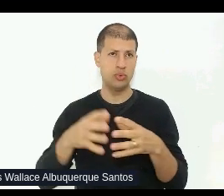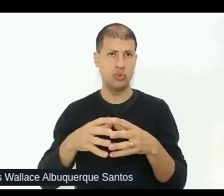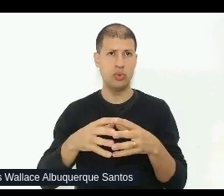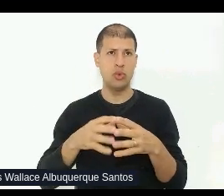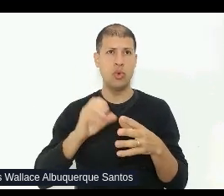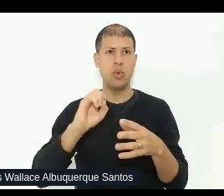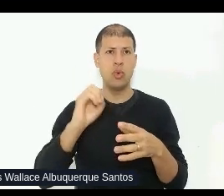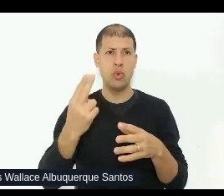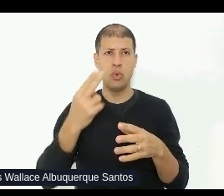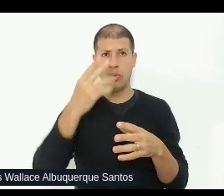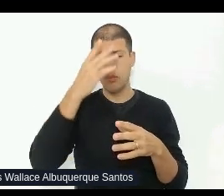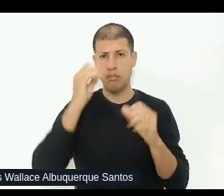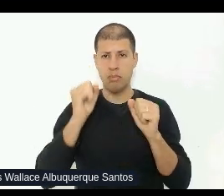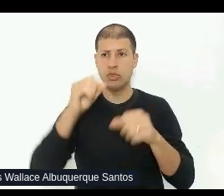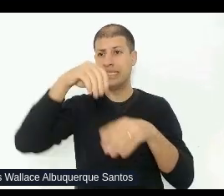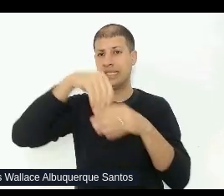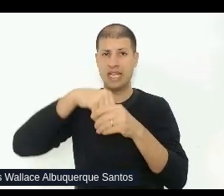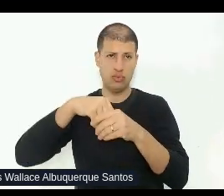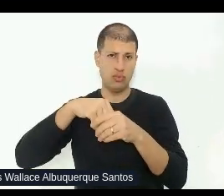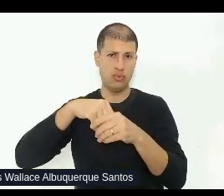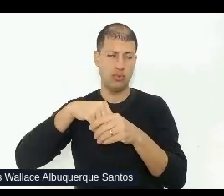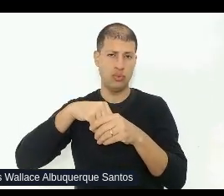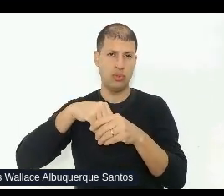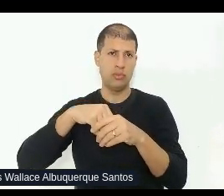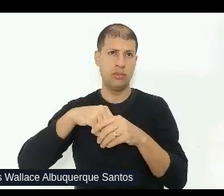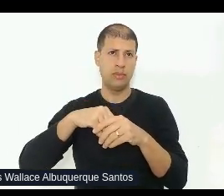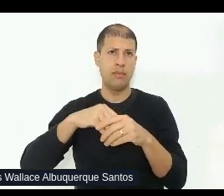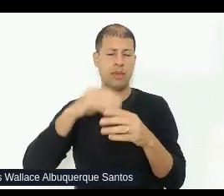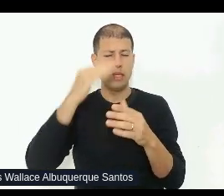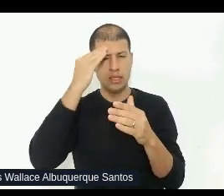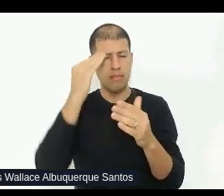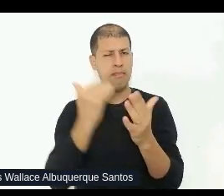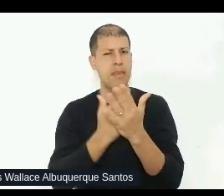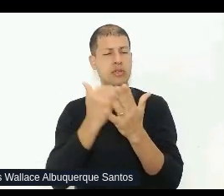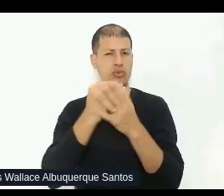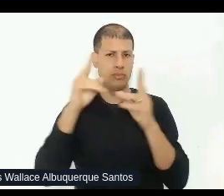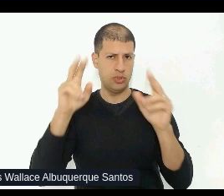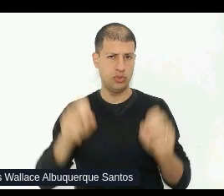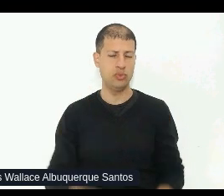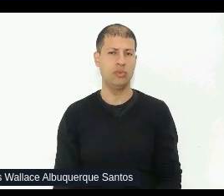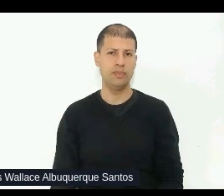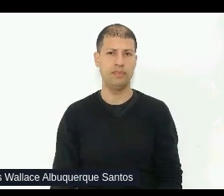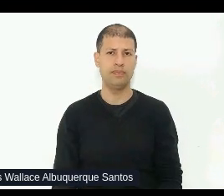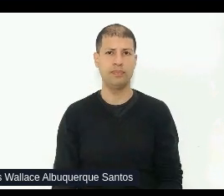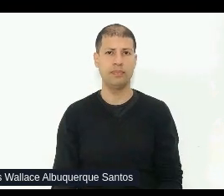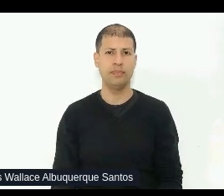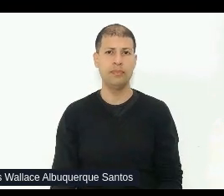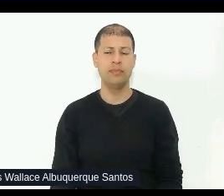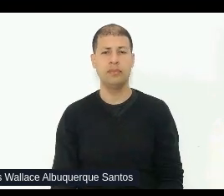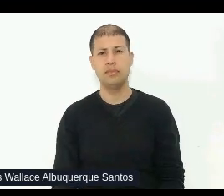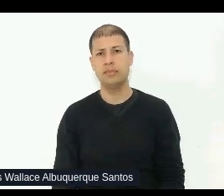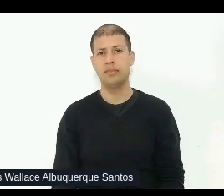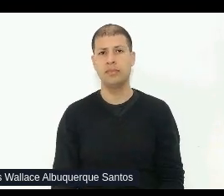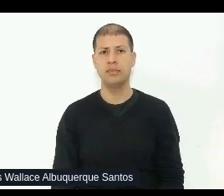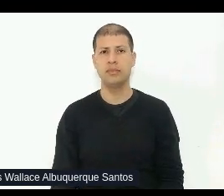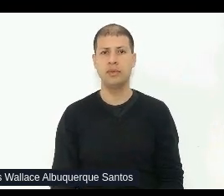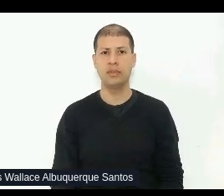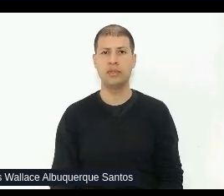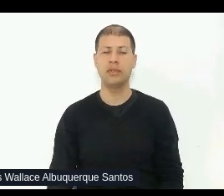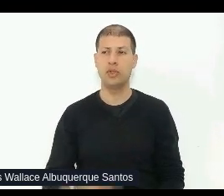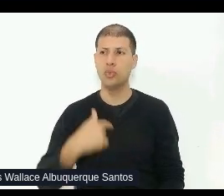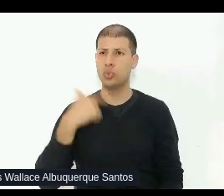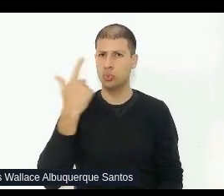fazer esse recrutamento interno. Tentar entender um pouco mais sobre isso. E aí, pô, assim, consegui entender,